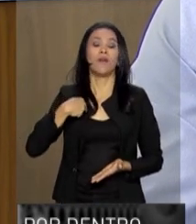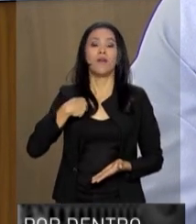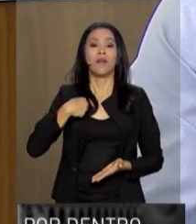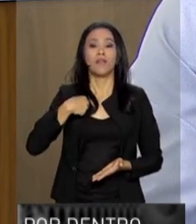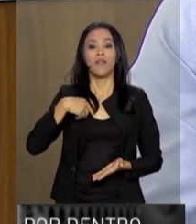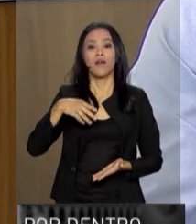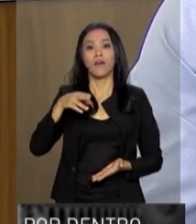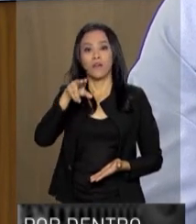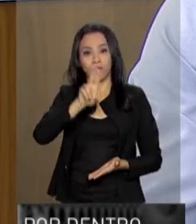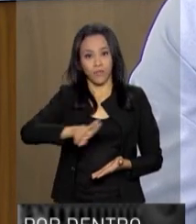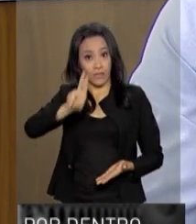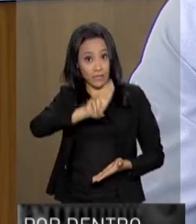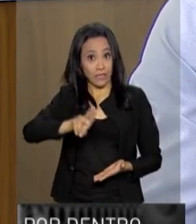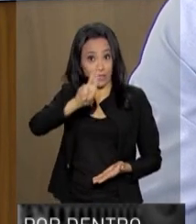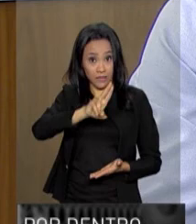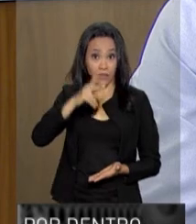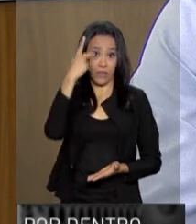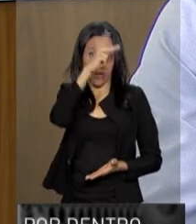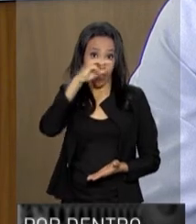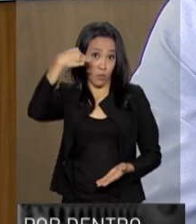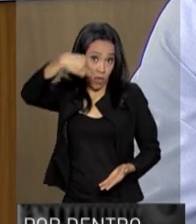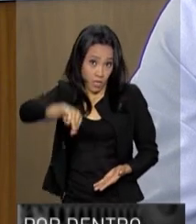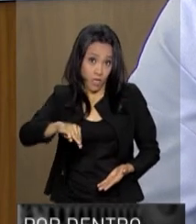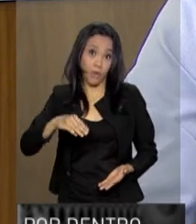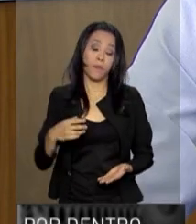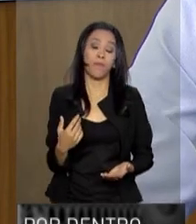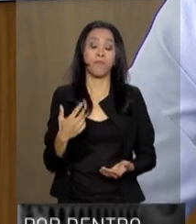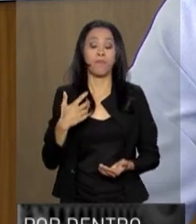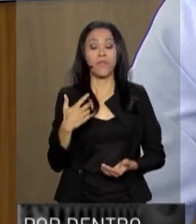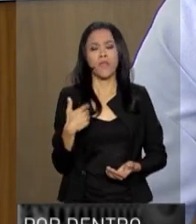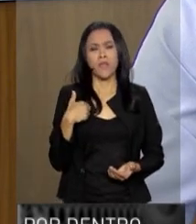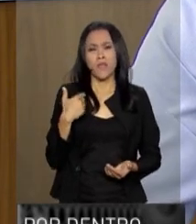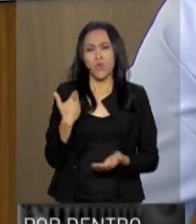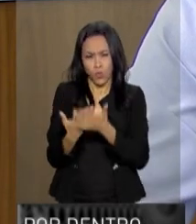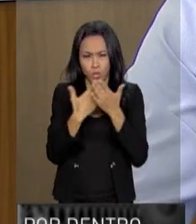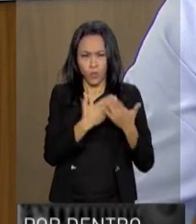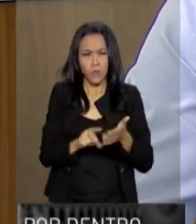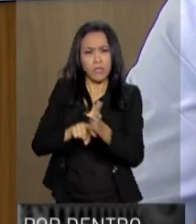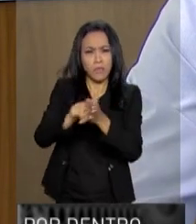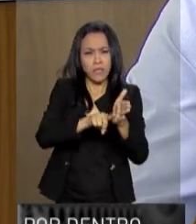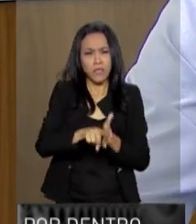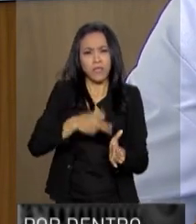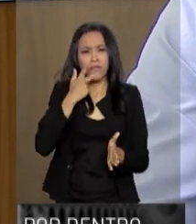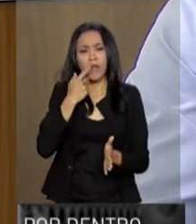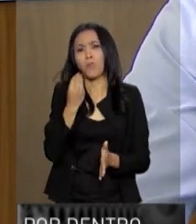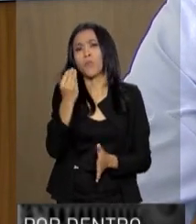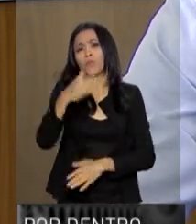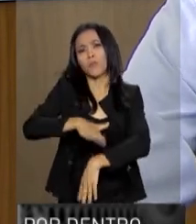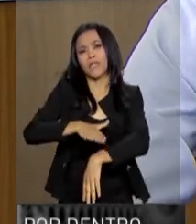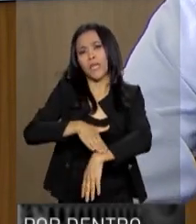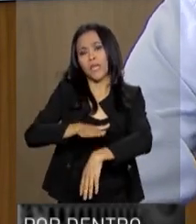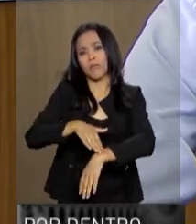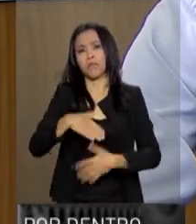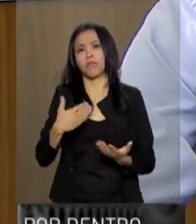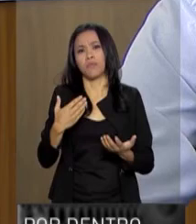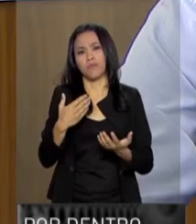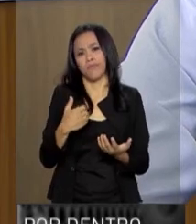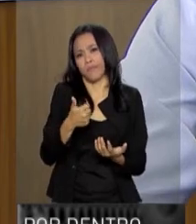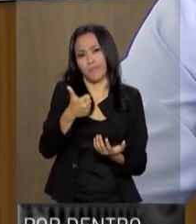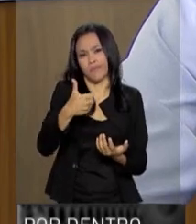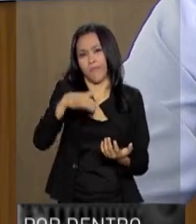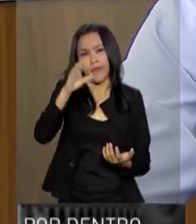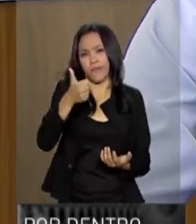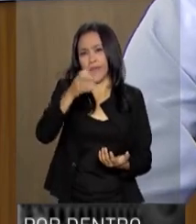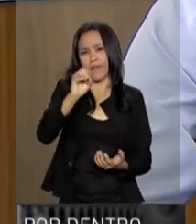os estudos mostram que o estado brasileiro durante muito tempo muitas décadas tratou os jovens e adolescentes no brasil